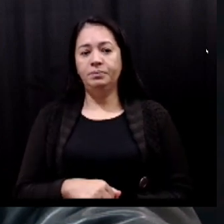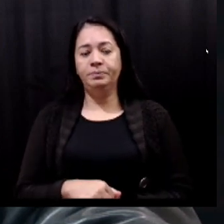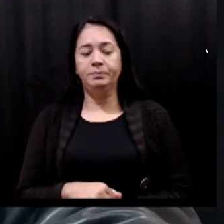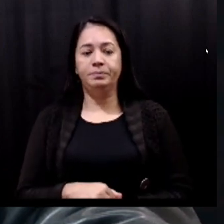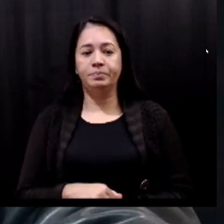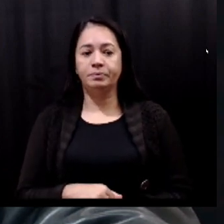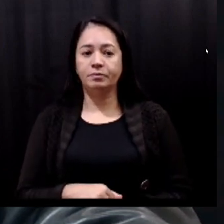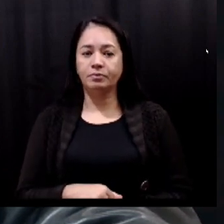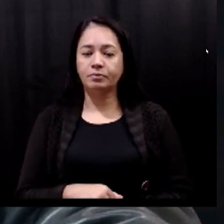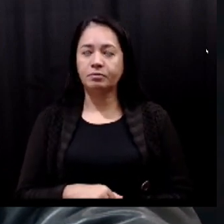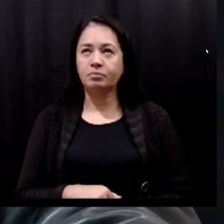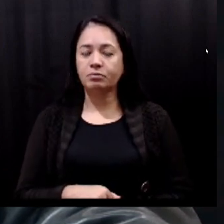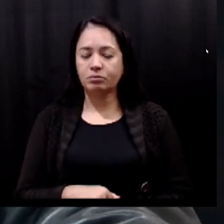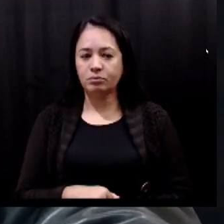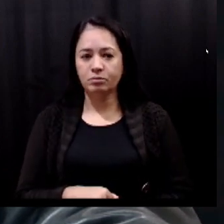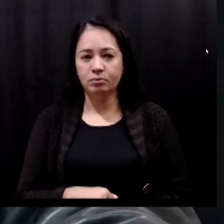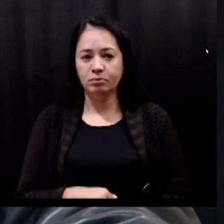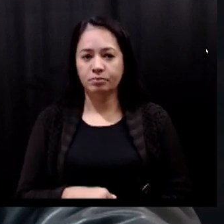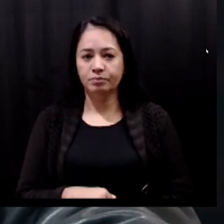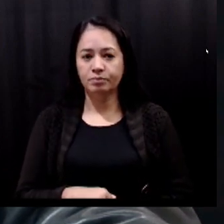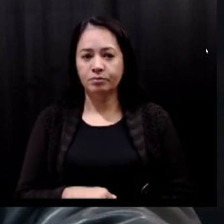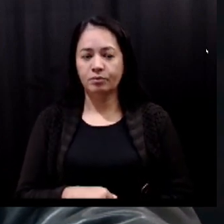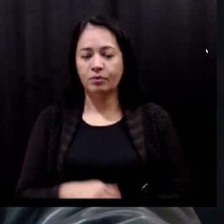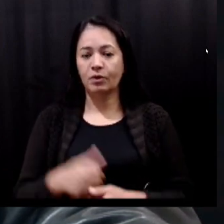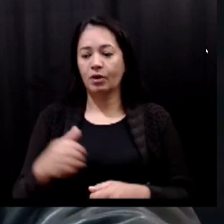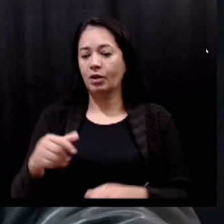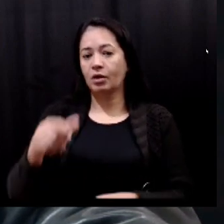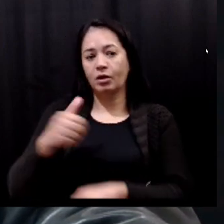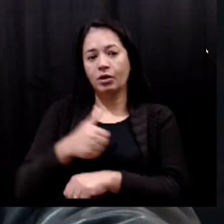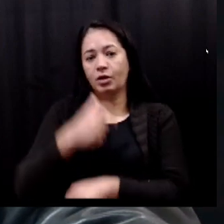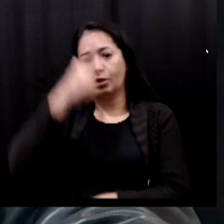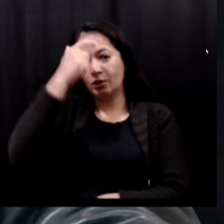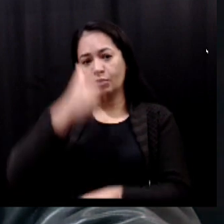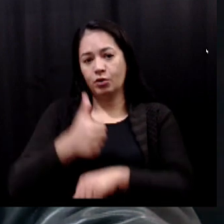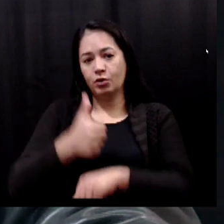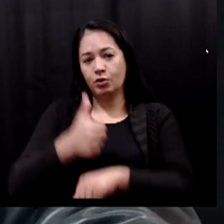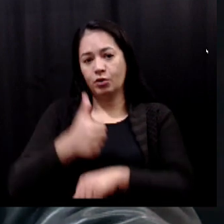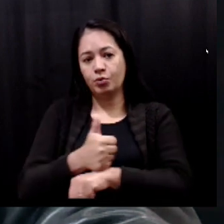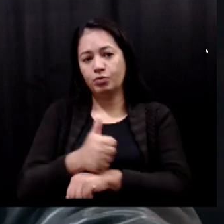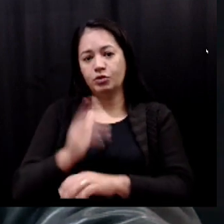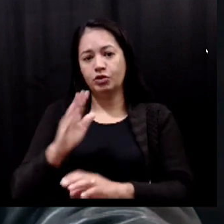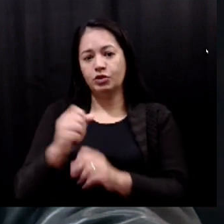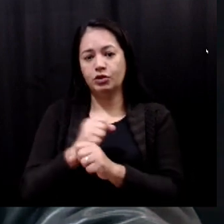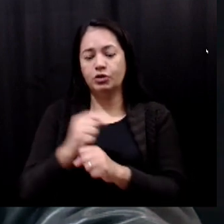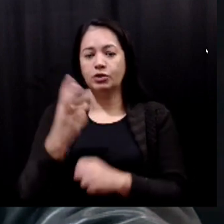Sou um profissional já com mais de 30 anos de exercício,